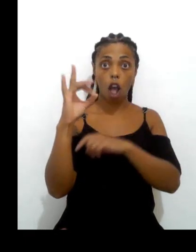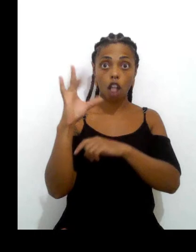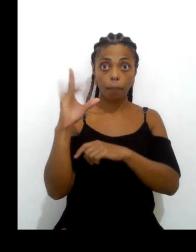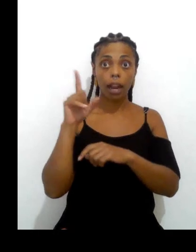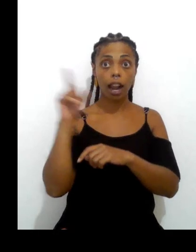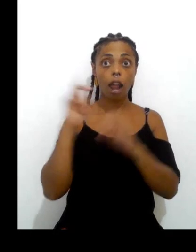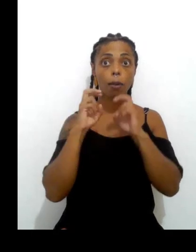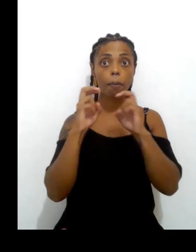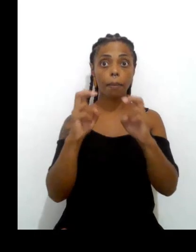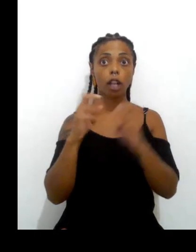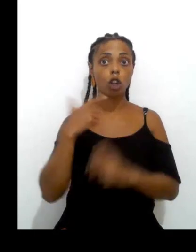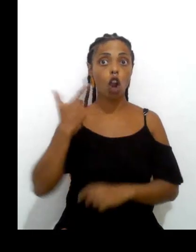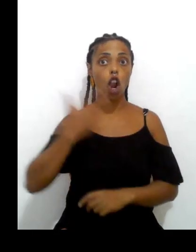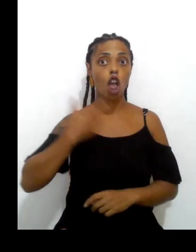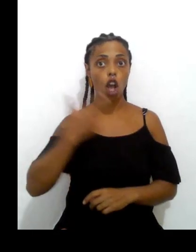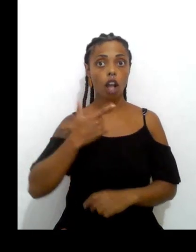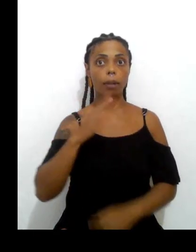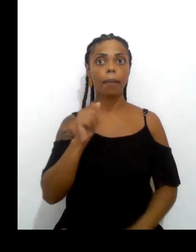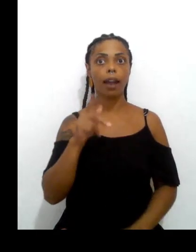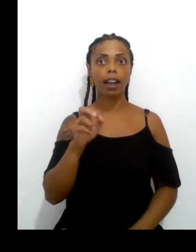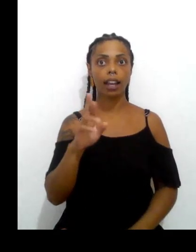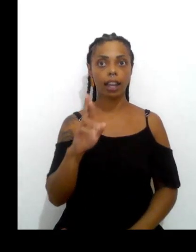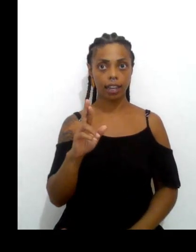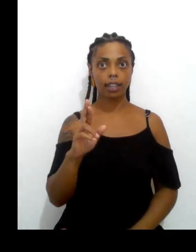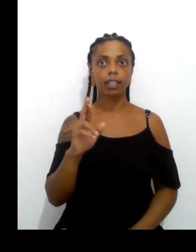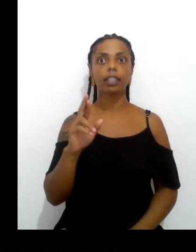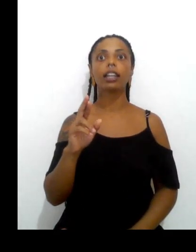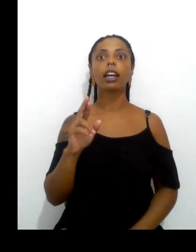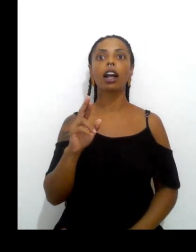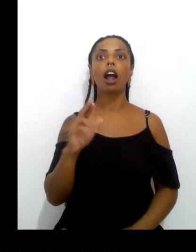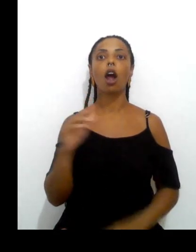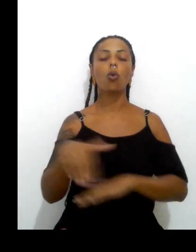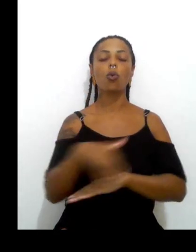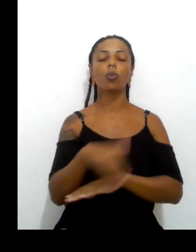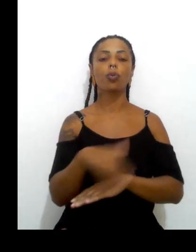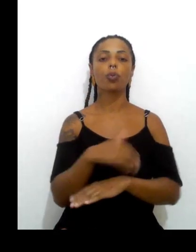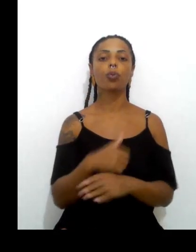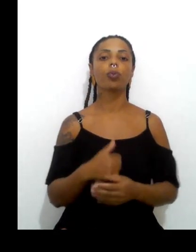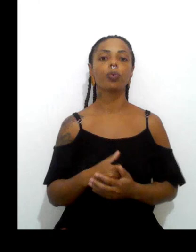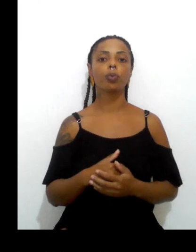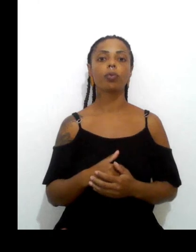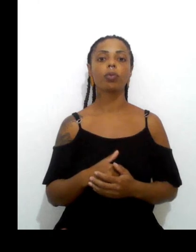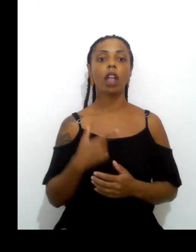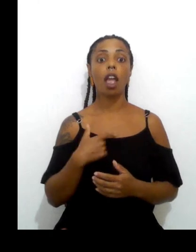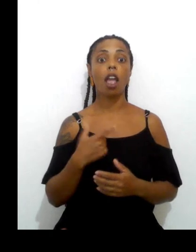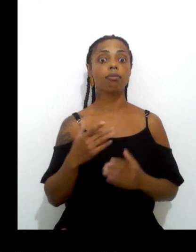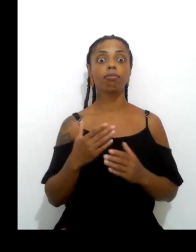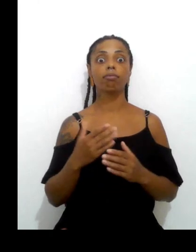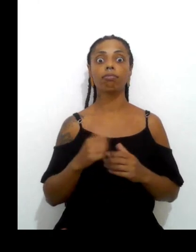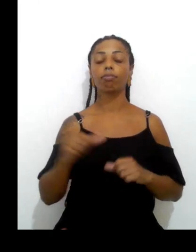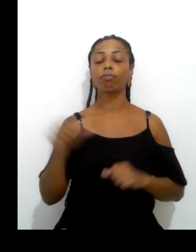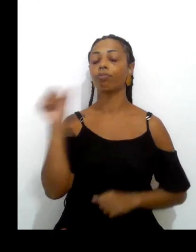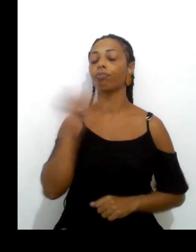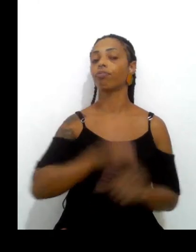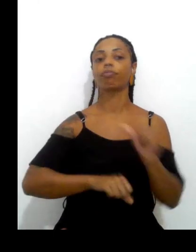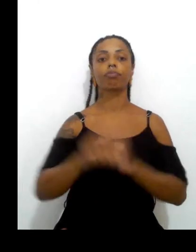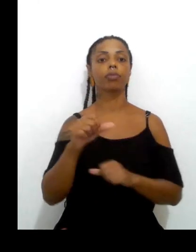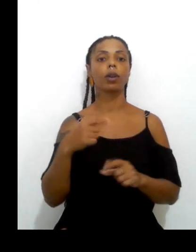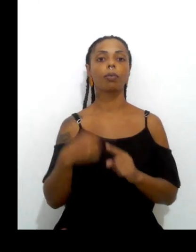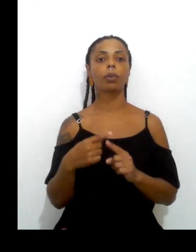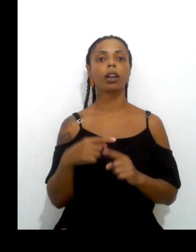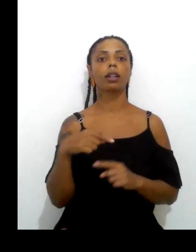Baker Street foi um divisor de águas depois da fundação da foto